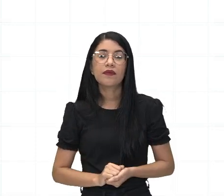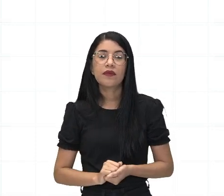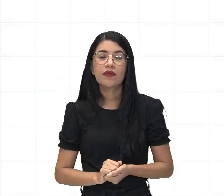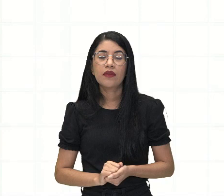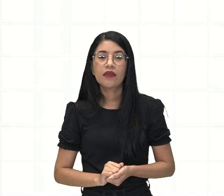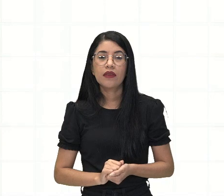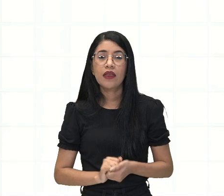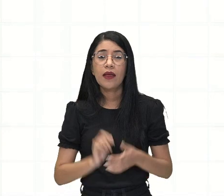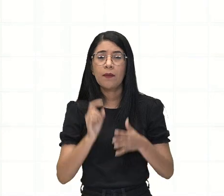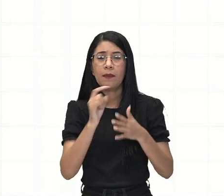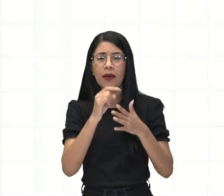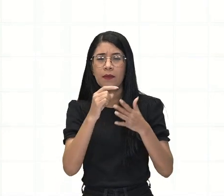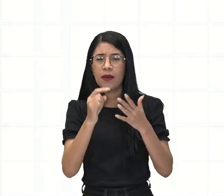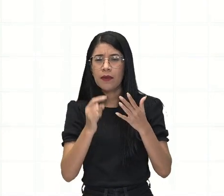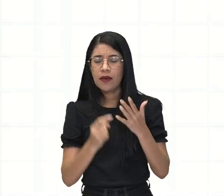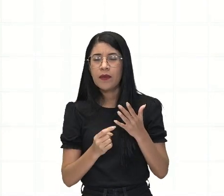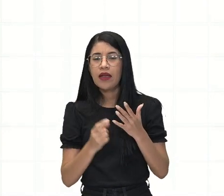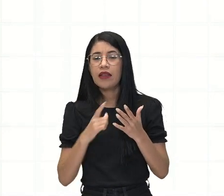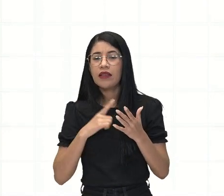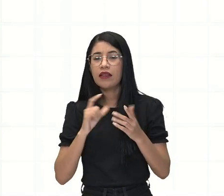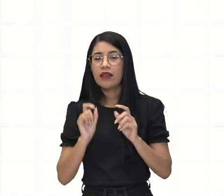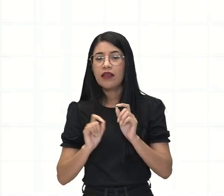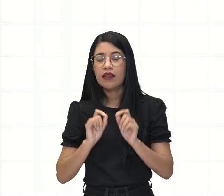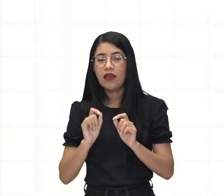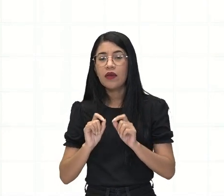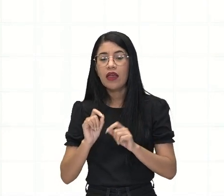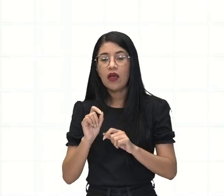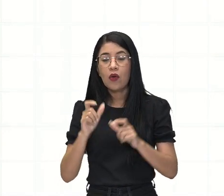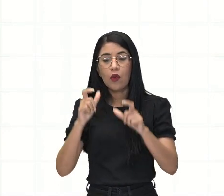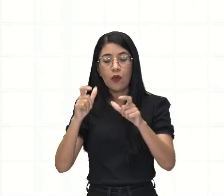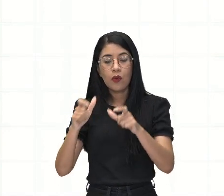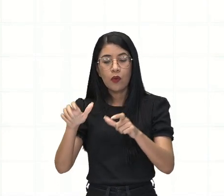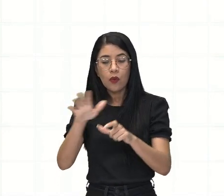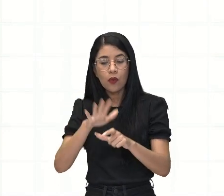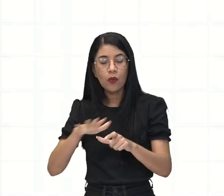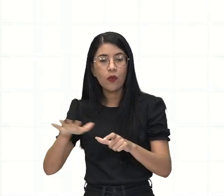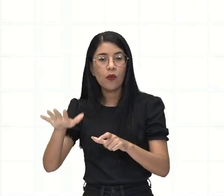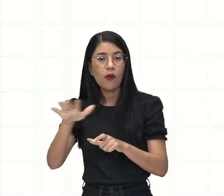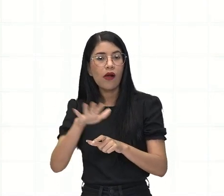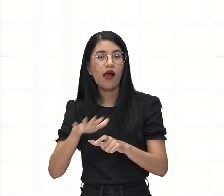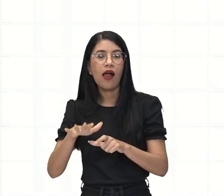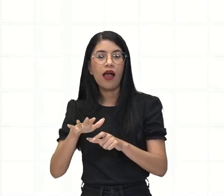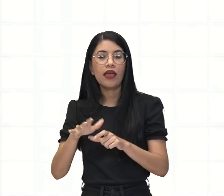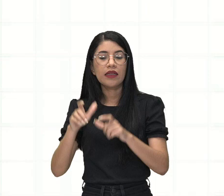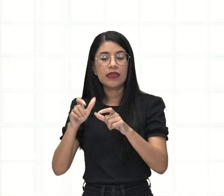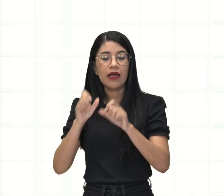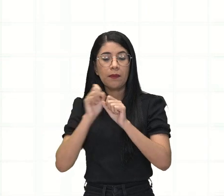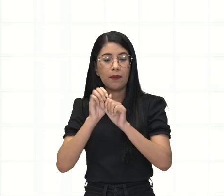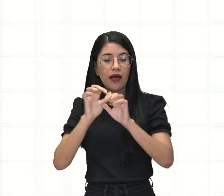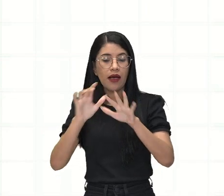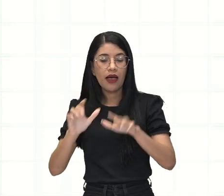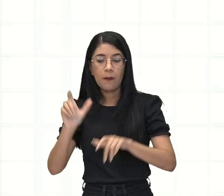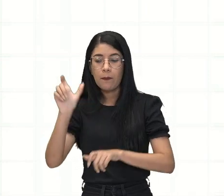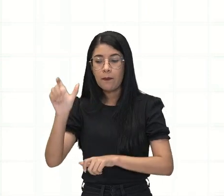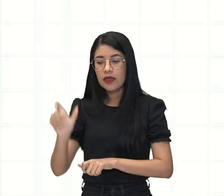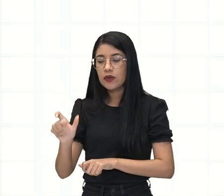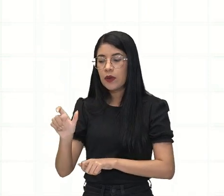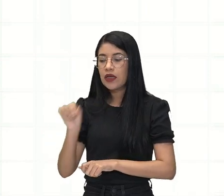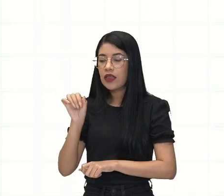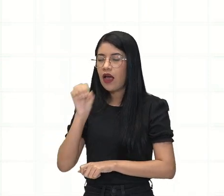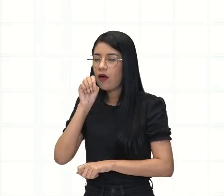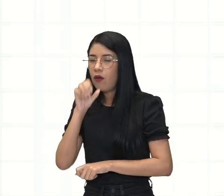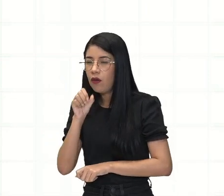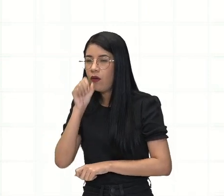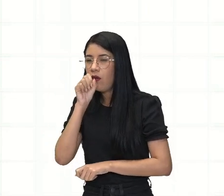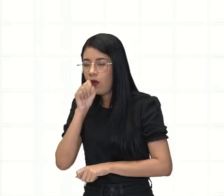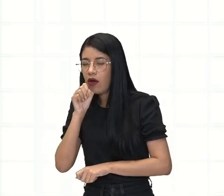todos esses têm o ambiente sendo transmitido. Uma pessoa tosse, uma